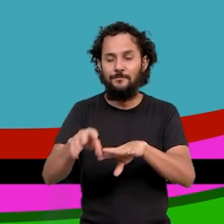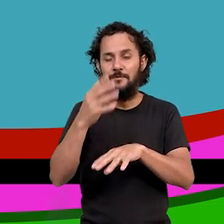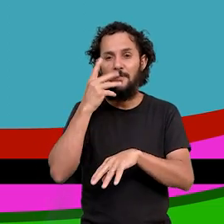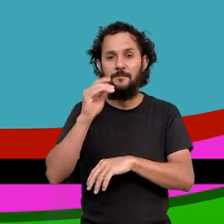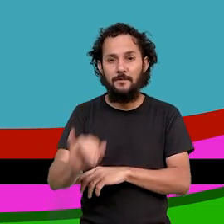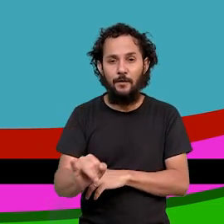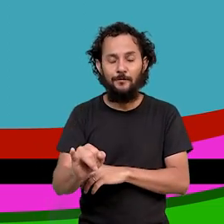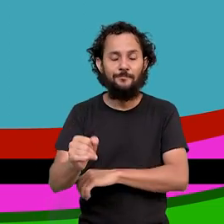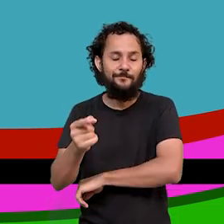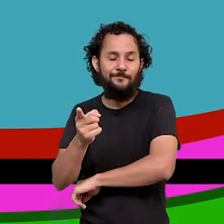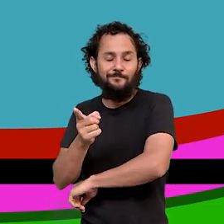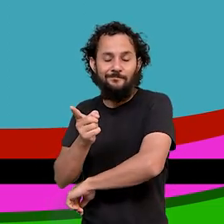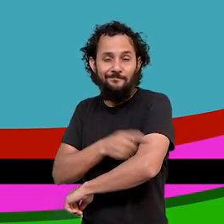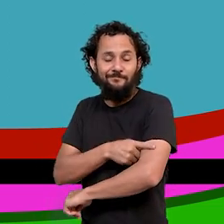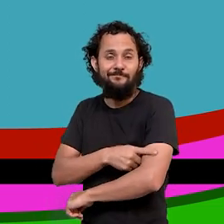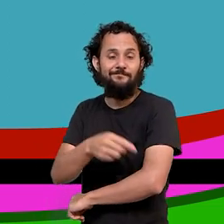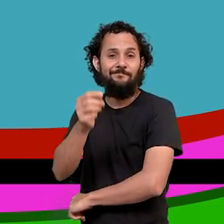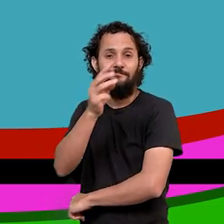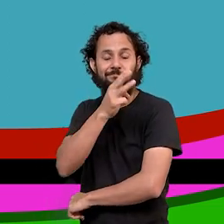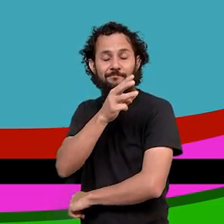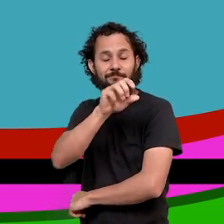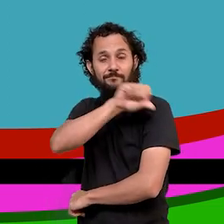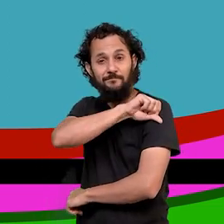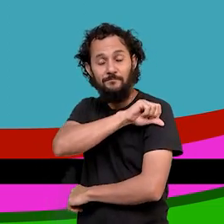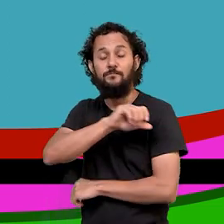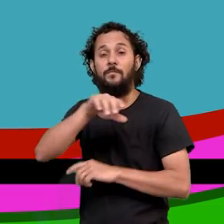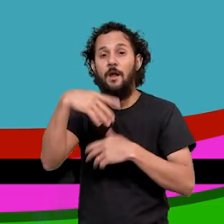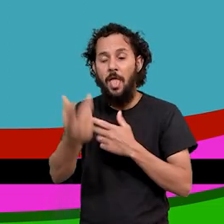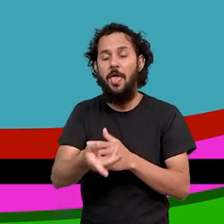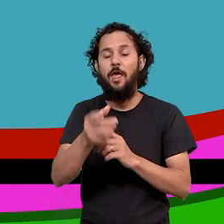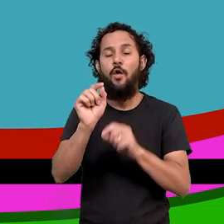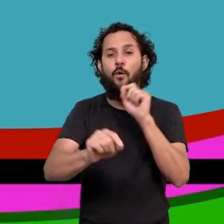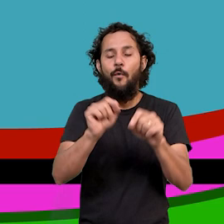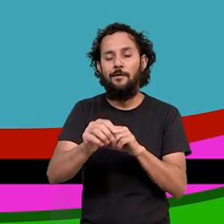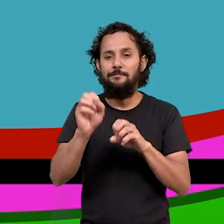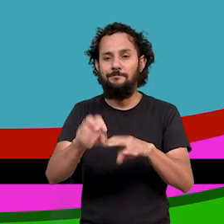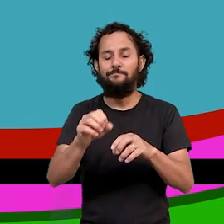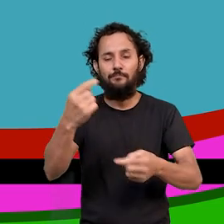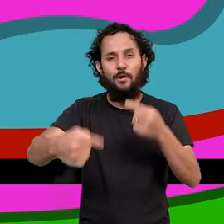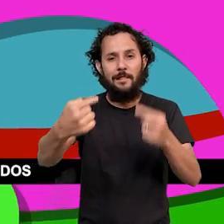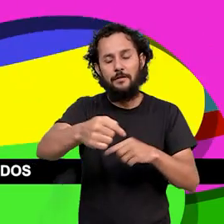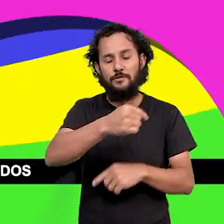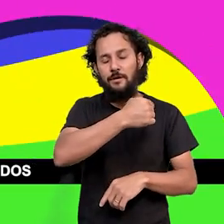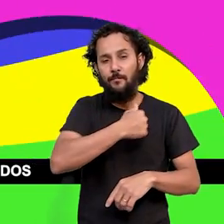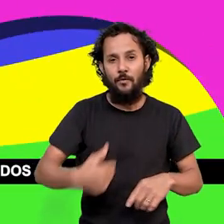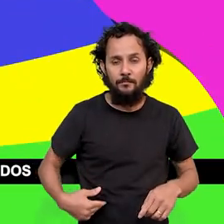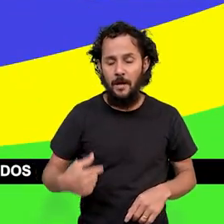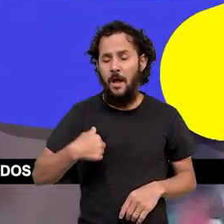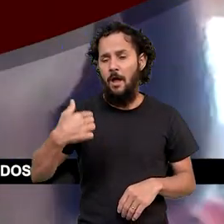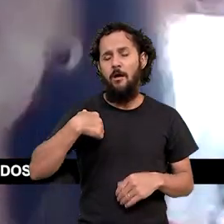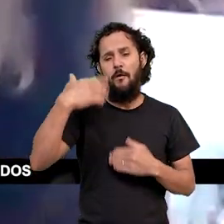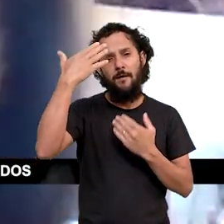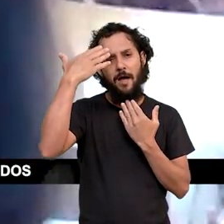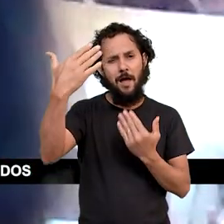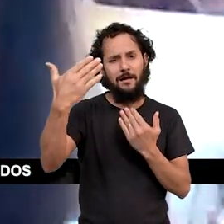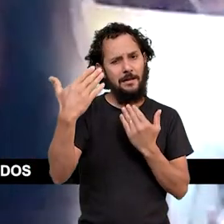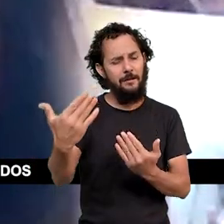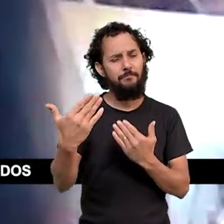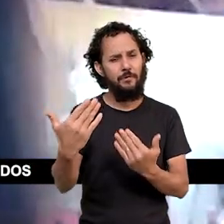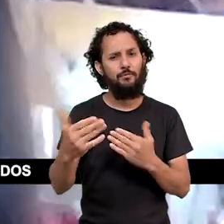infantil e ensino fundamental e com gestão e políticas públicas para a infância. Eu é que